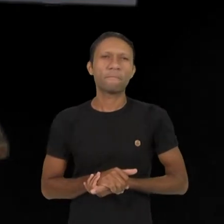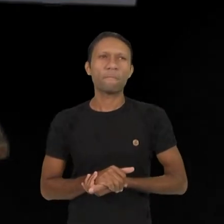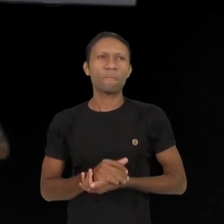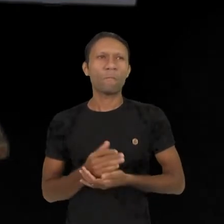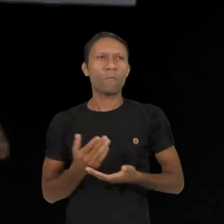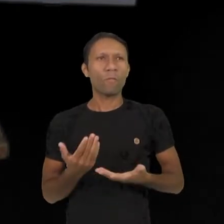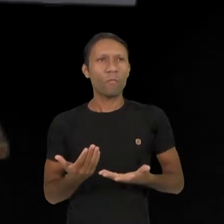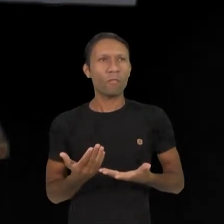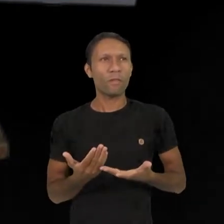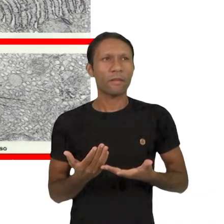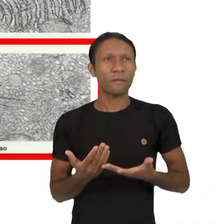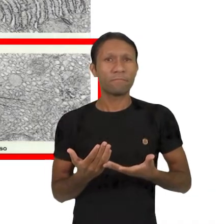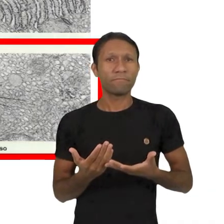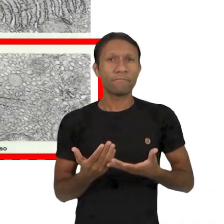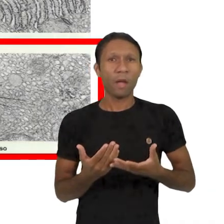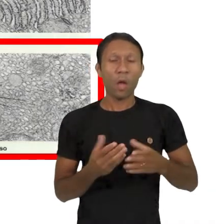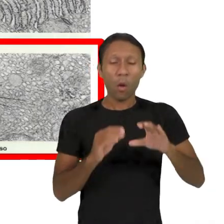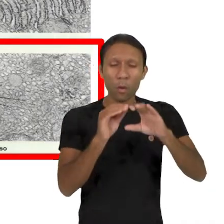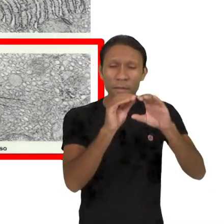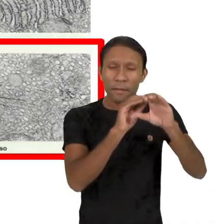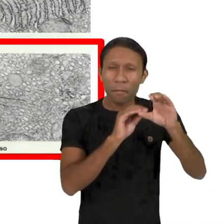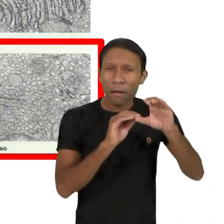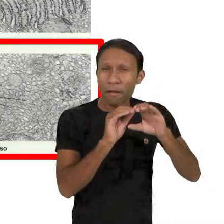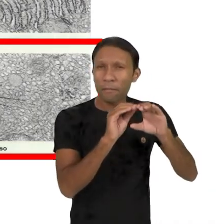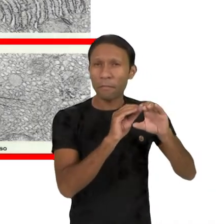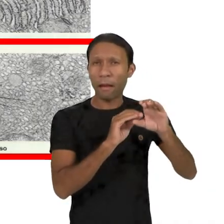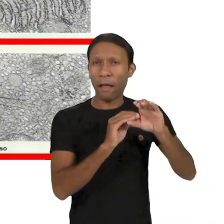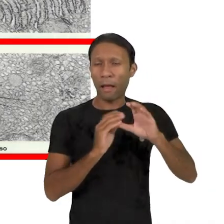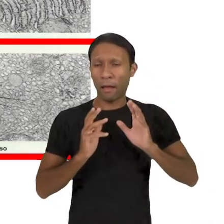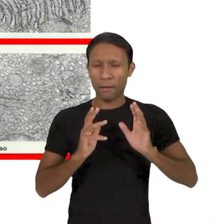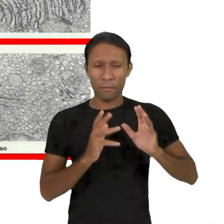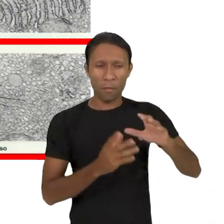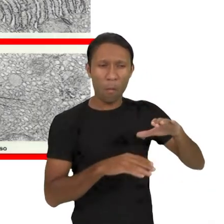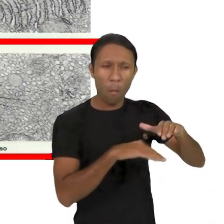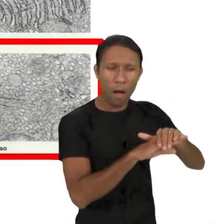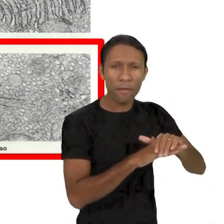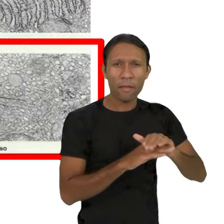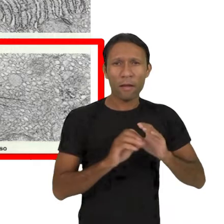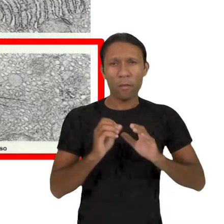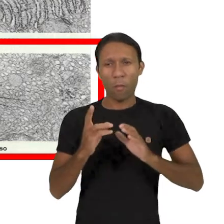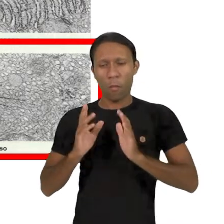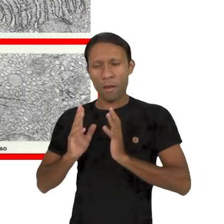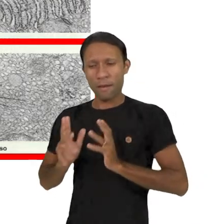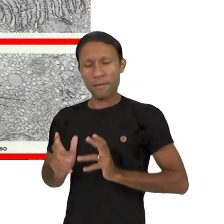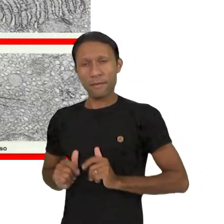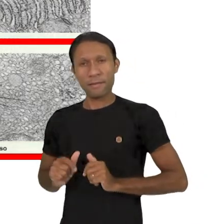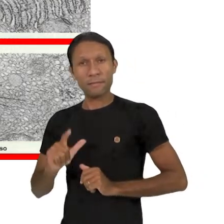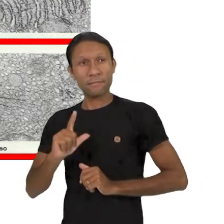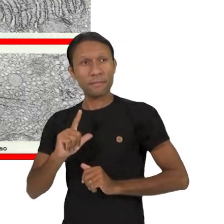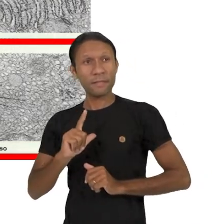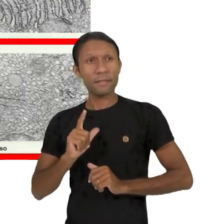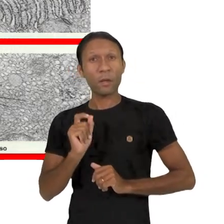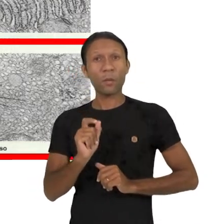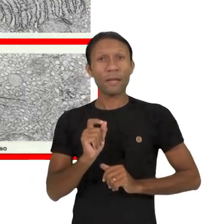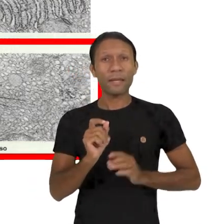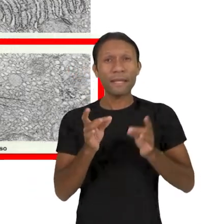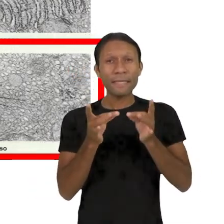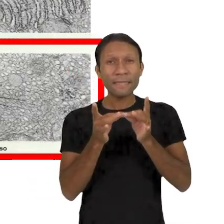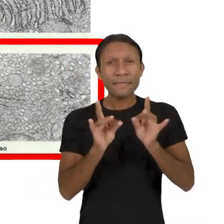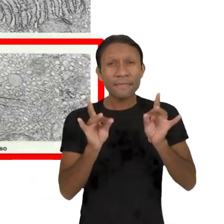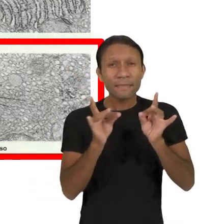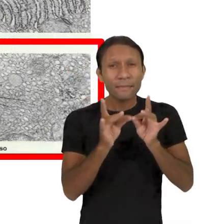Já o retículo endoplasmático não granular, retículo endoplasmático liso, que seja, tá? Você tem, ó, síntese